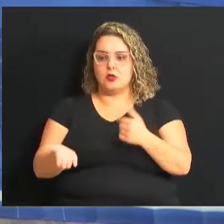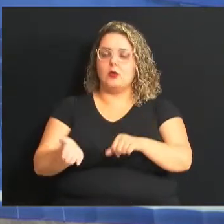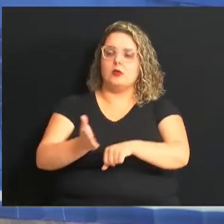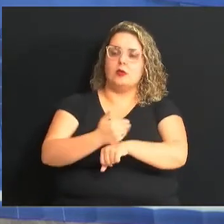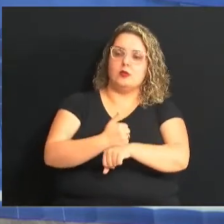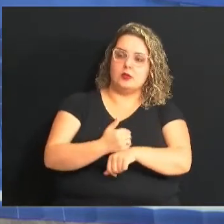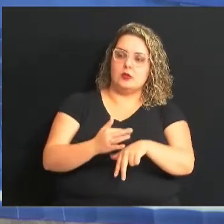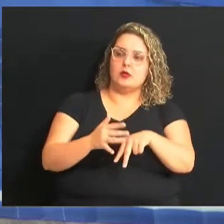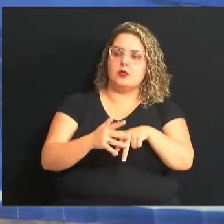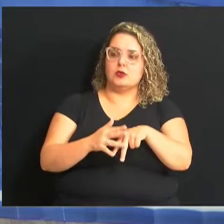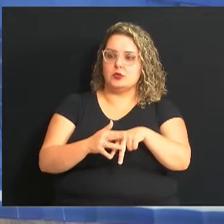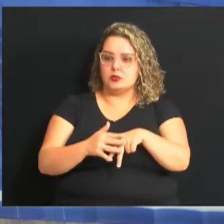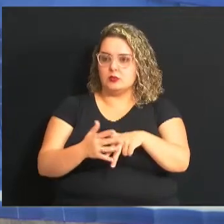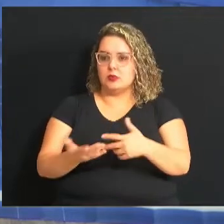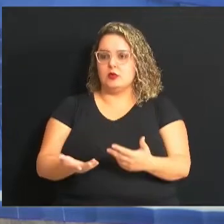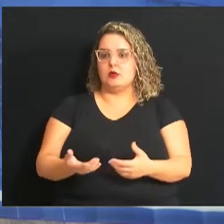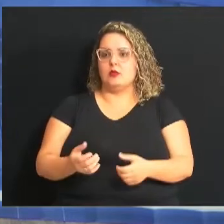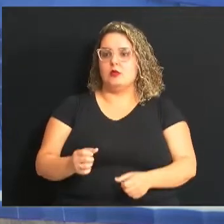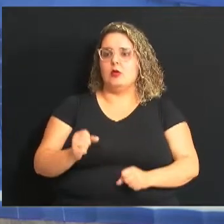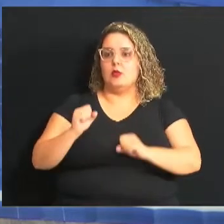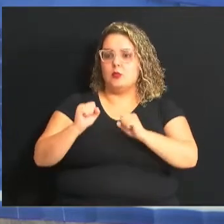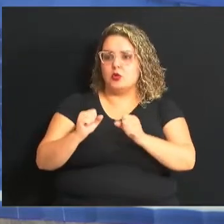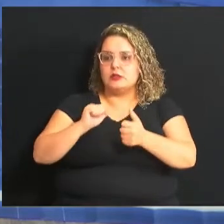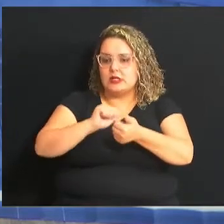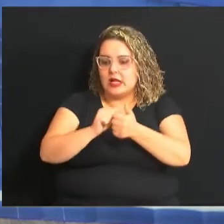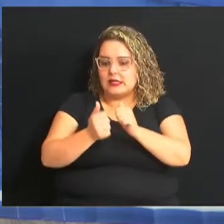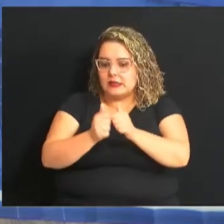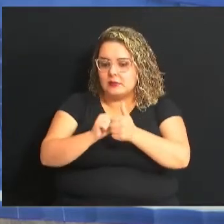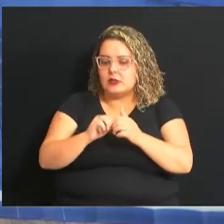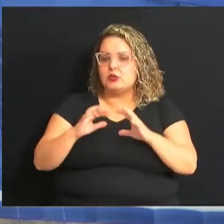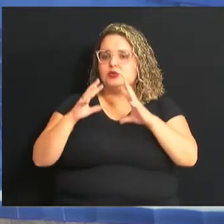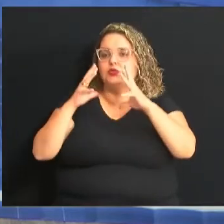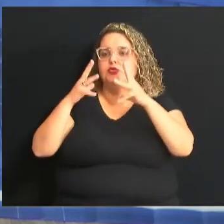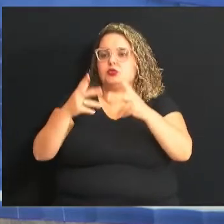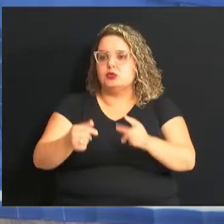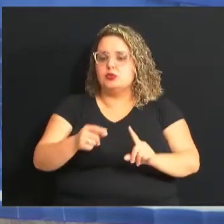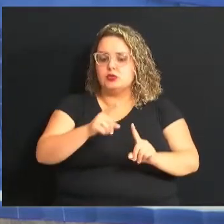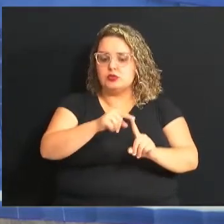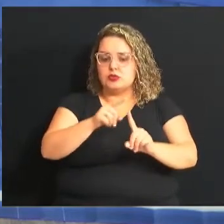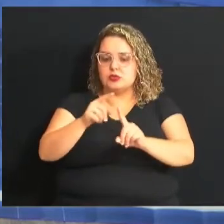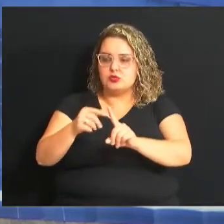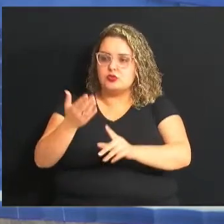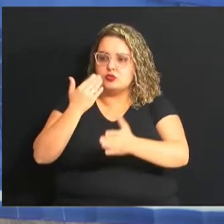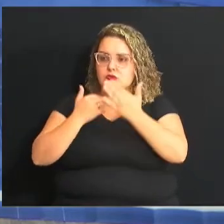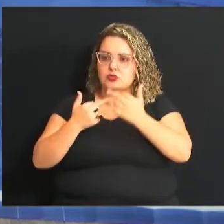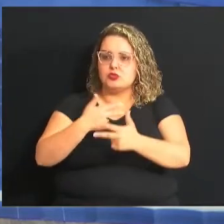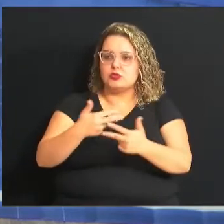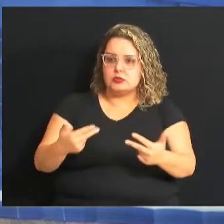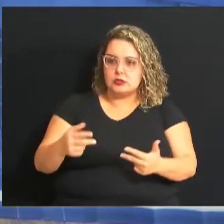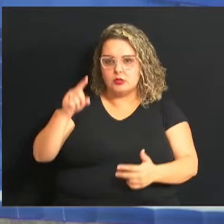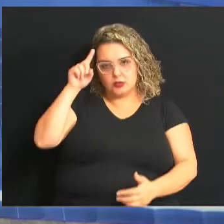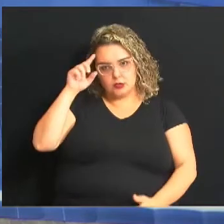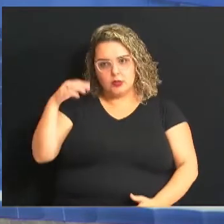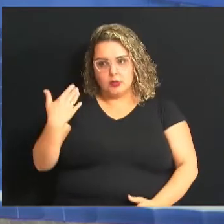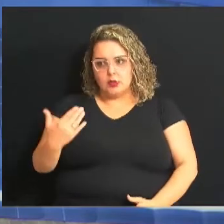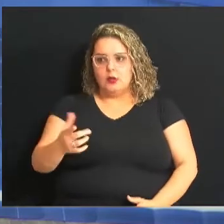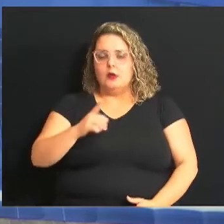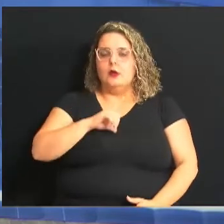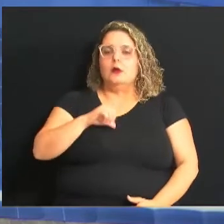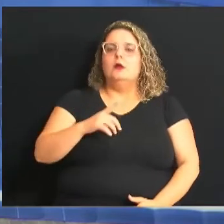o paciente para poder encaixar todo esse tipo de alimento na rotina que ela tem, né?